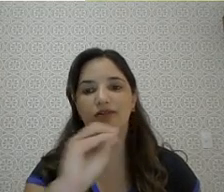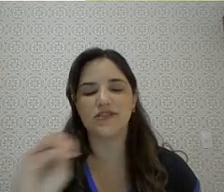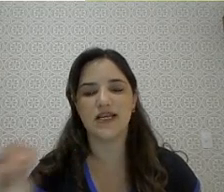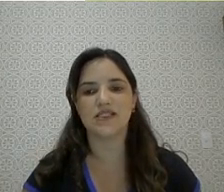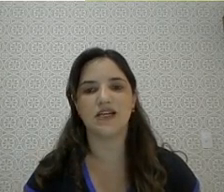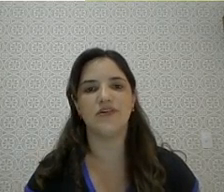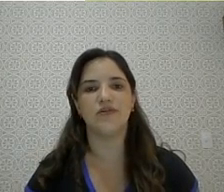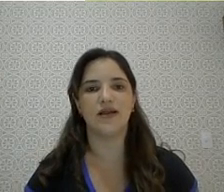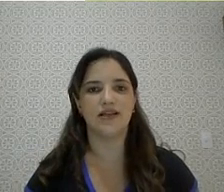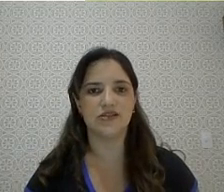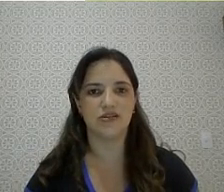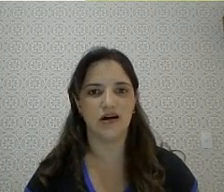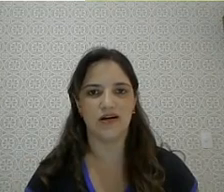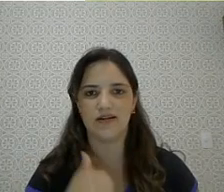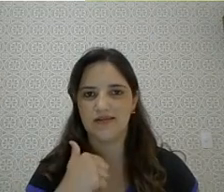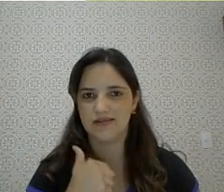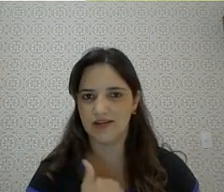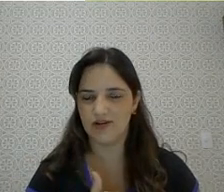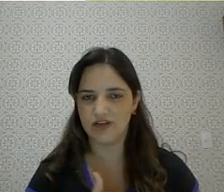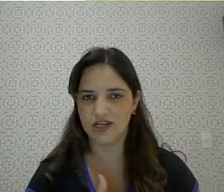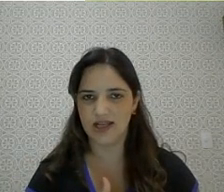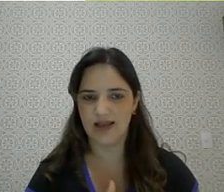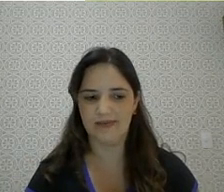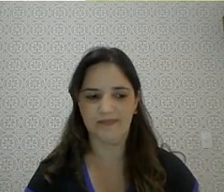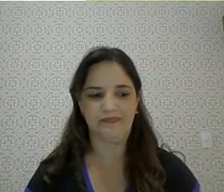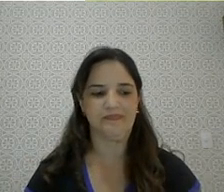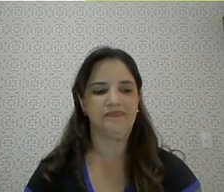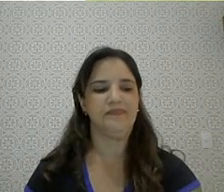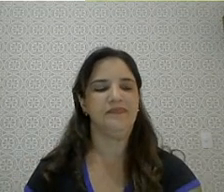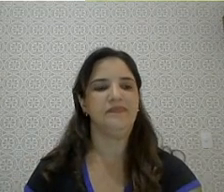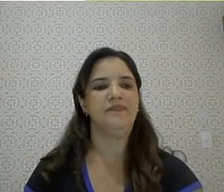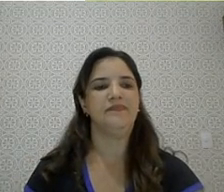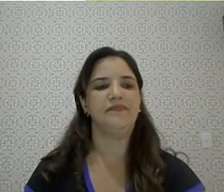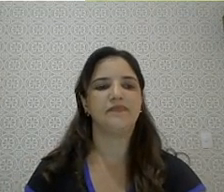e aí conseguem escrever numa linha só. Igual a tia quer.